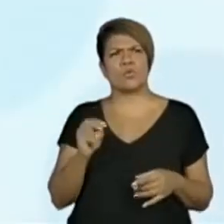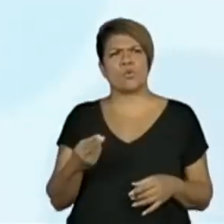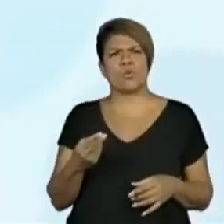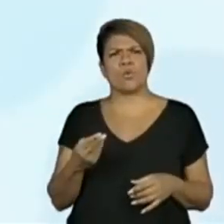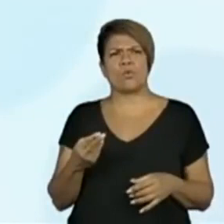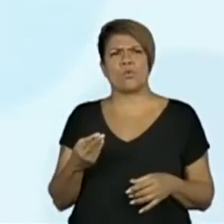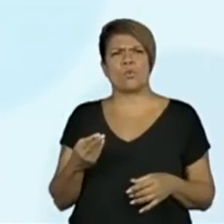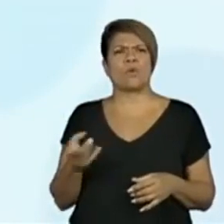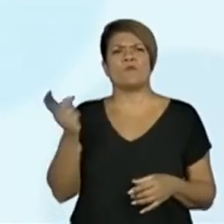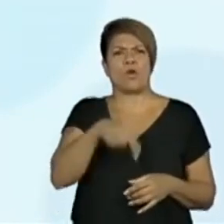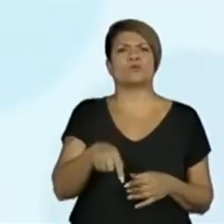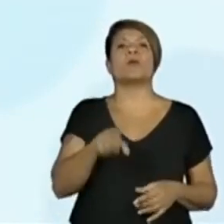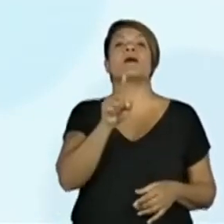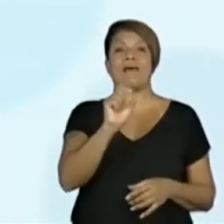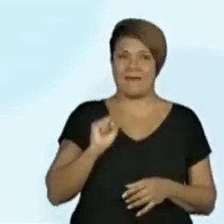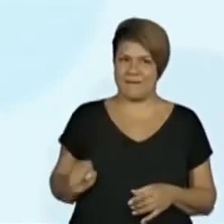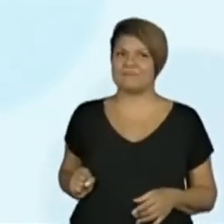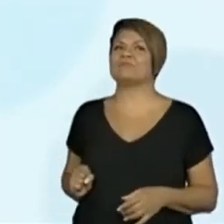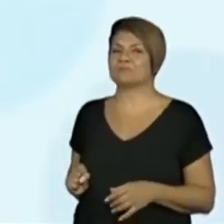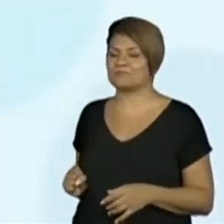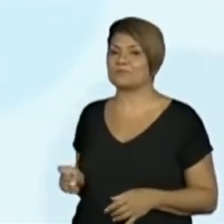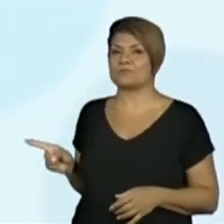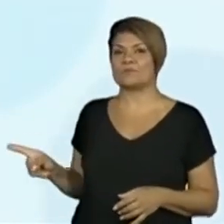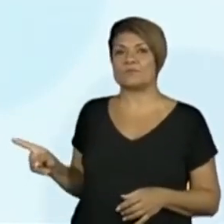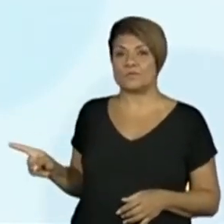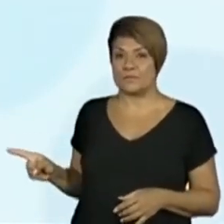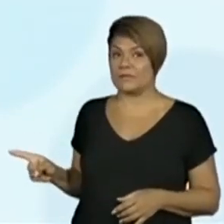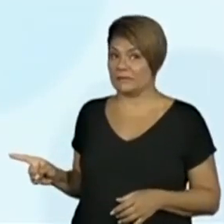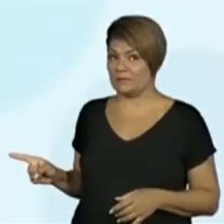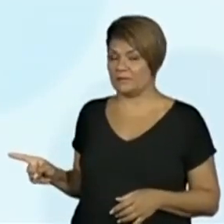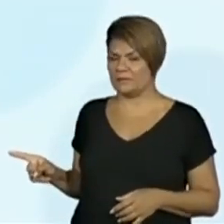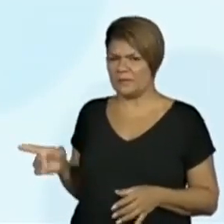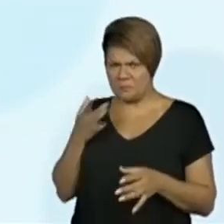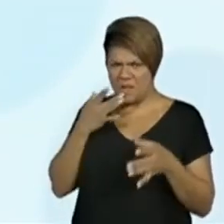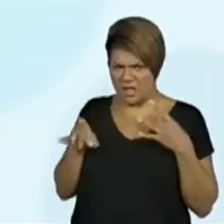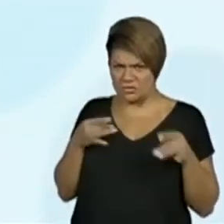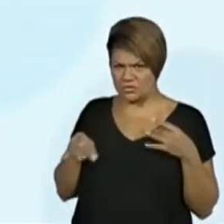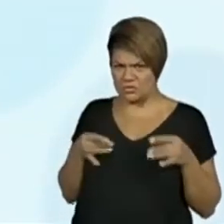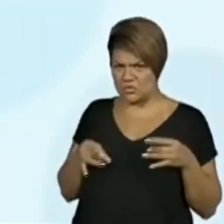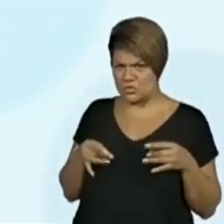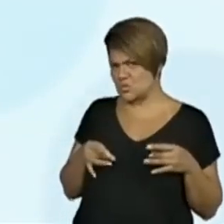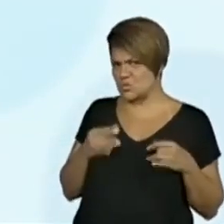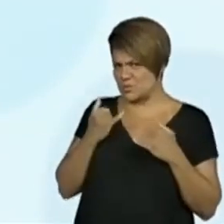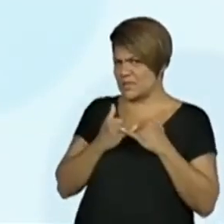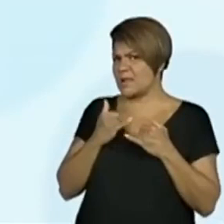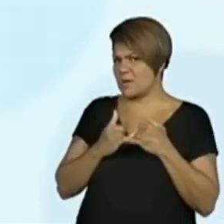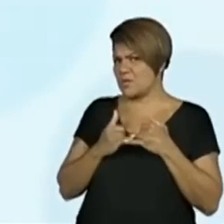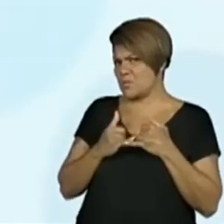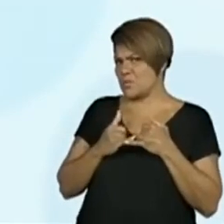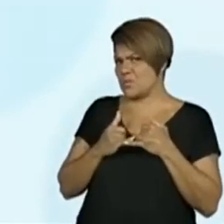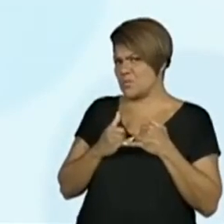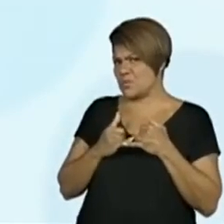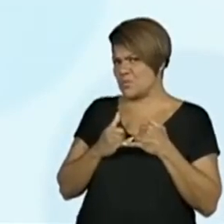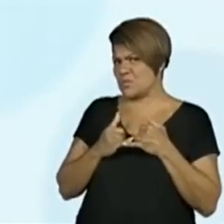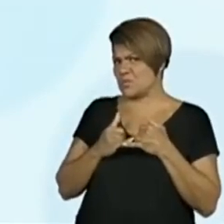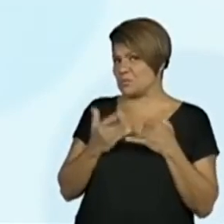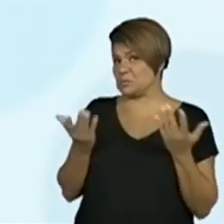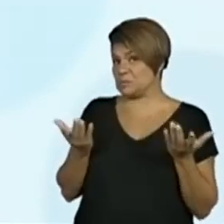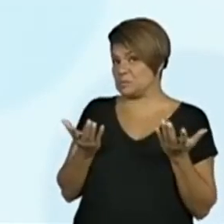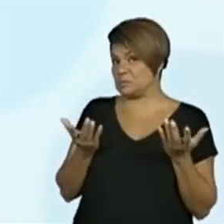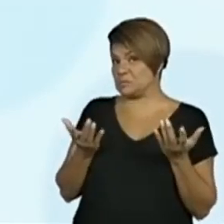voltando aqui isso vamos voltar olha ali olha ali tipo de metal olhem lá Quê que vocês acham